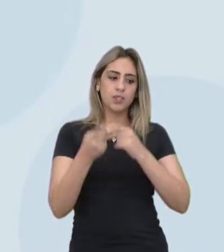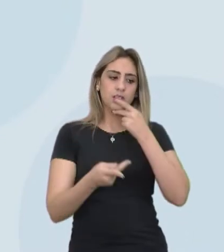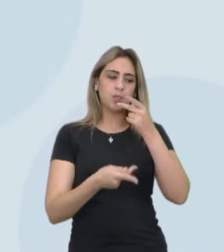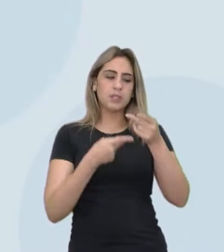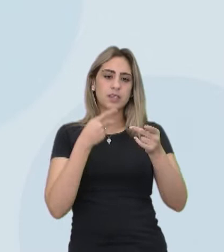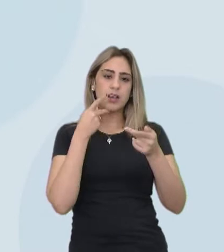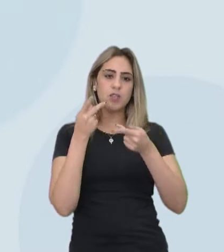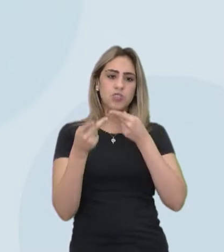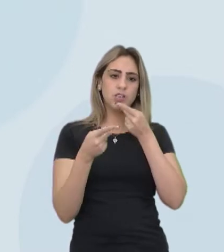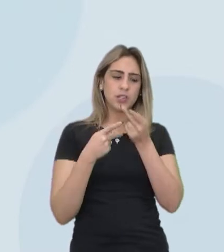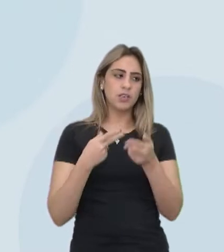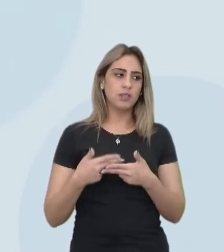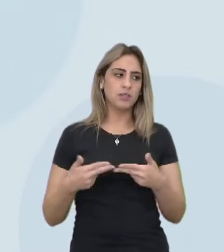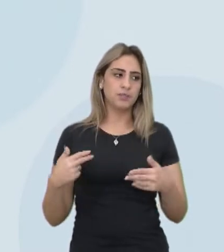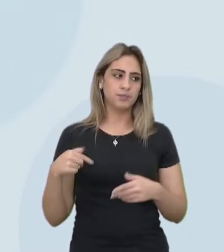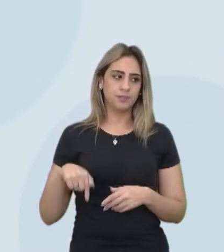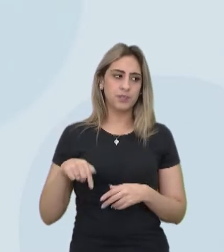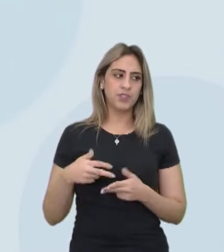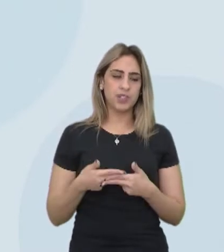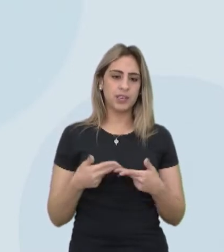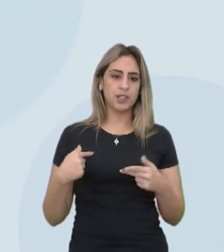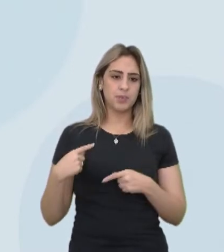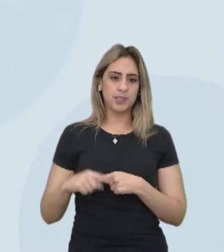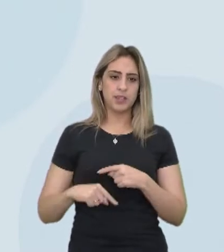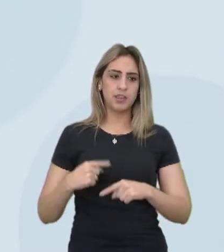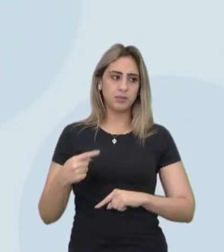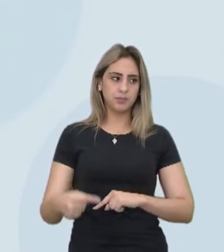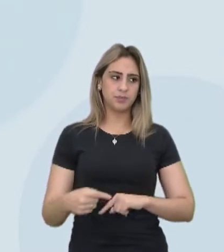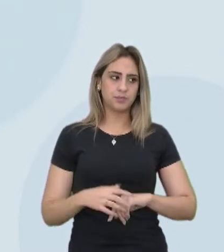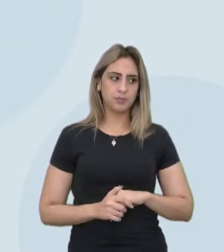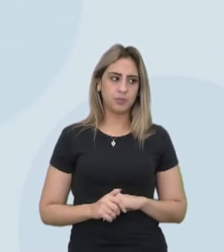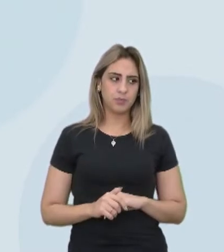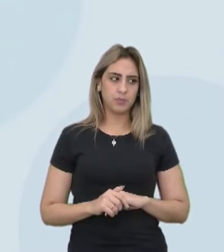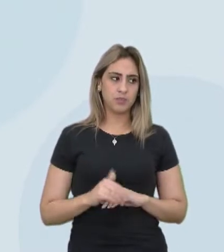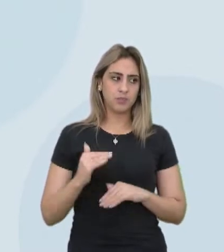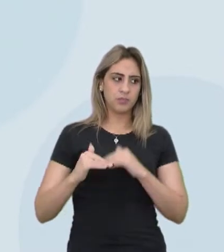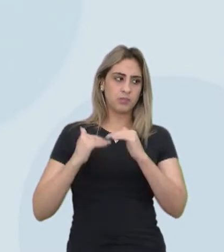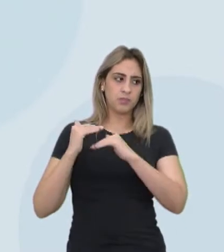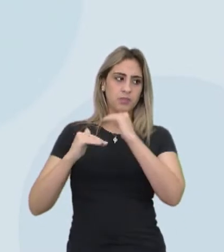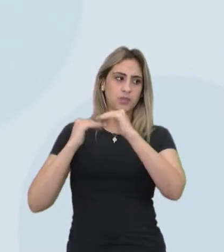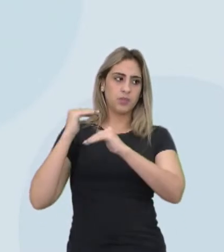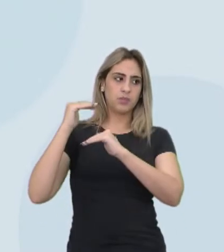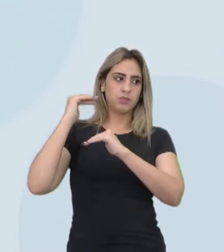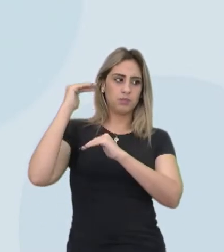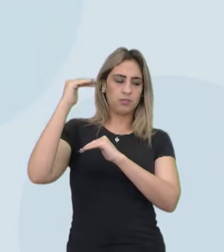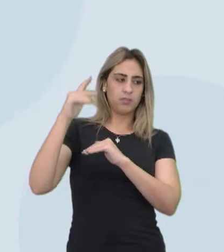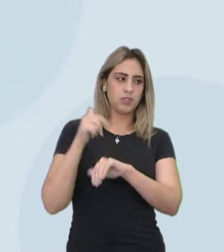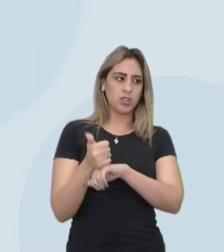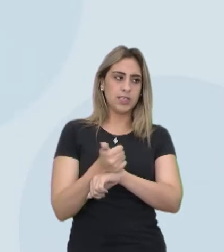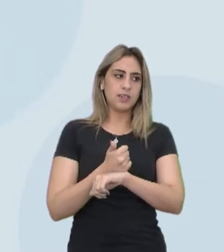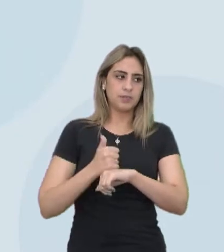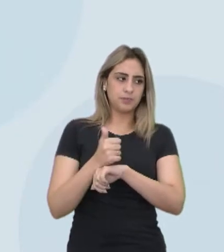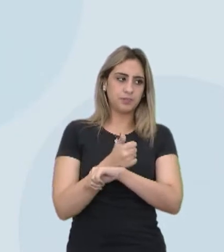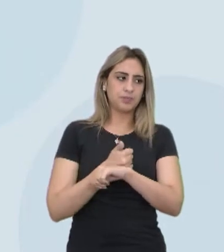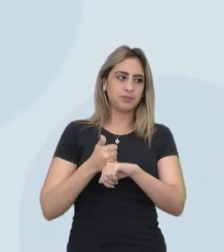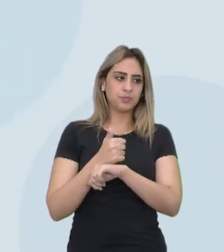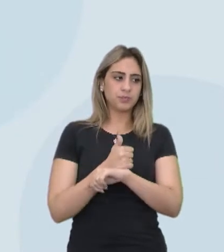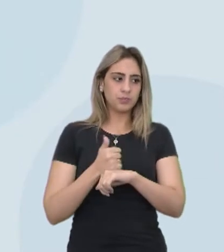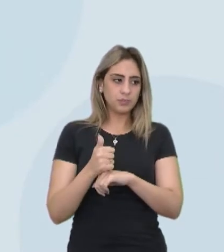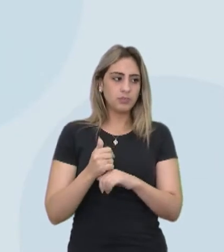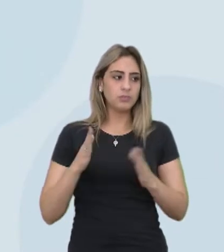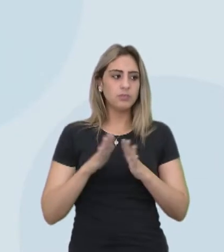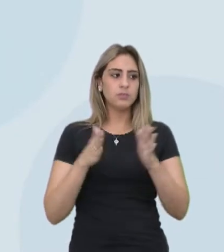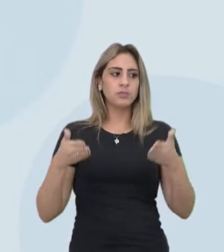respeito de dados populacionais, inclusive questões ligadas aí a crescimento populacional, que acaba chegando num ponto